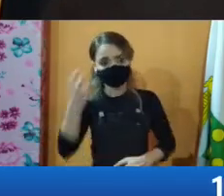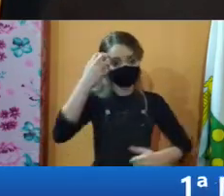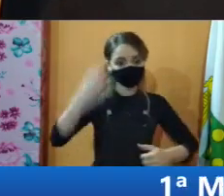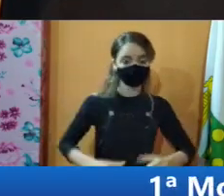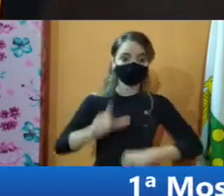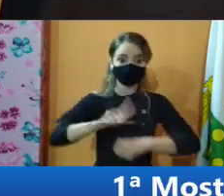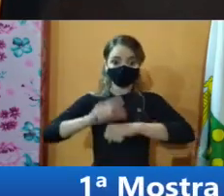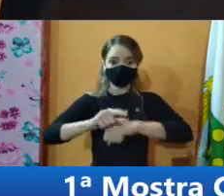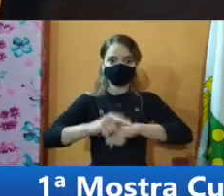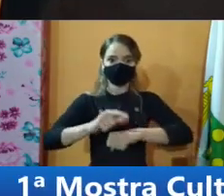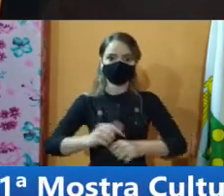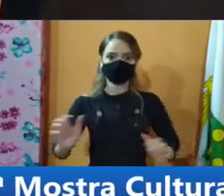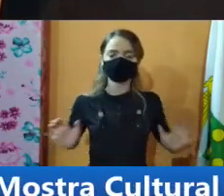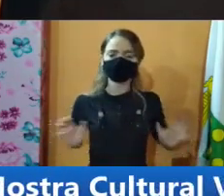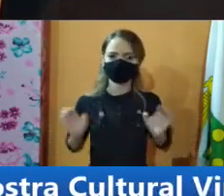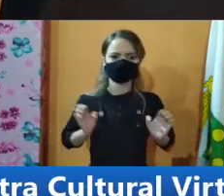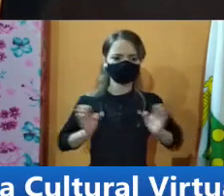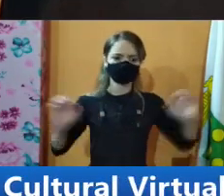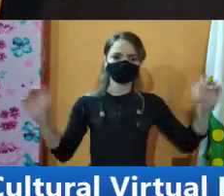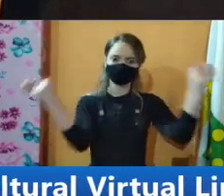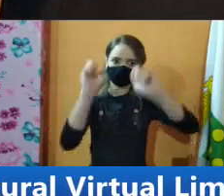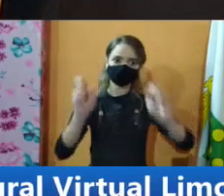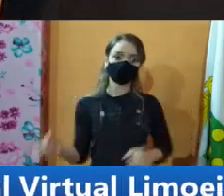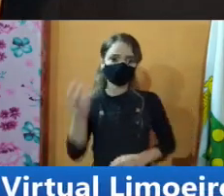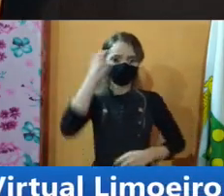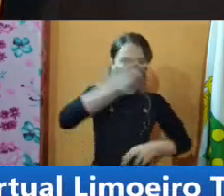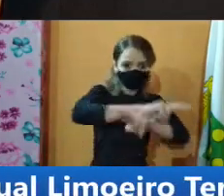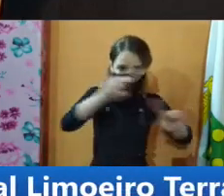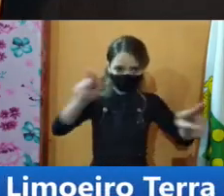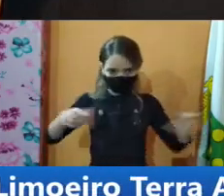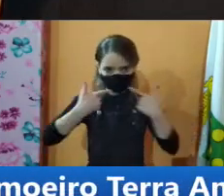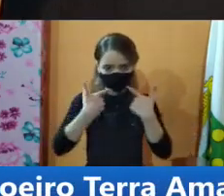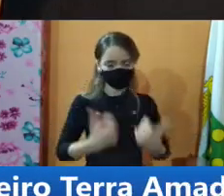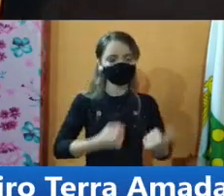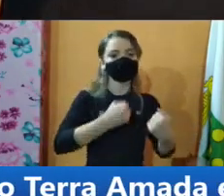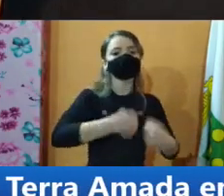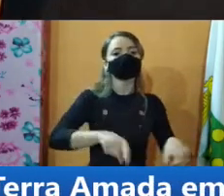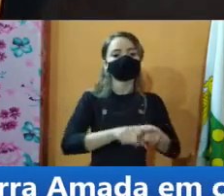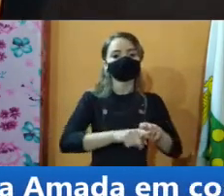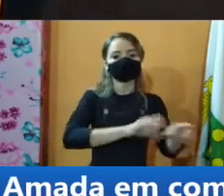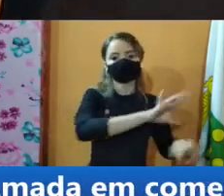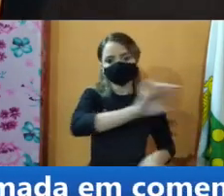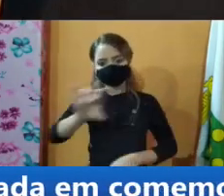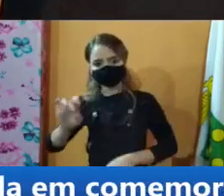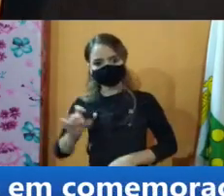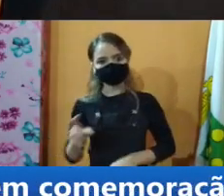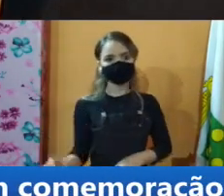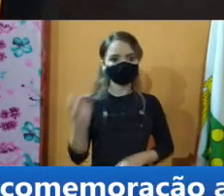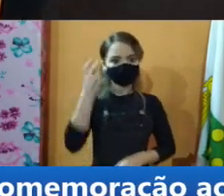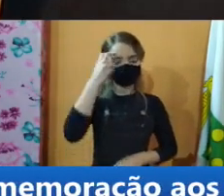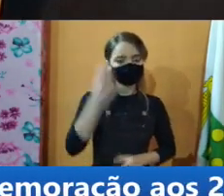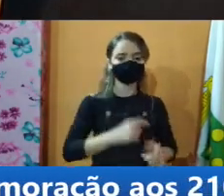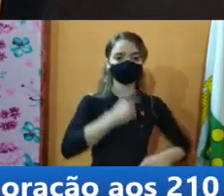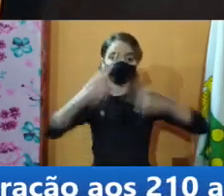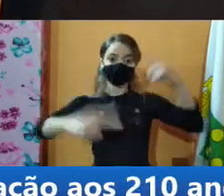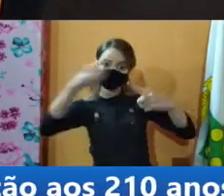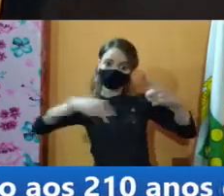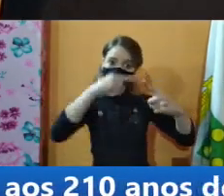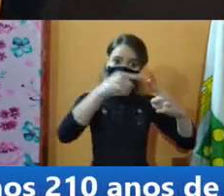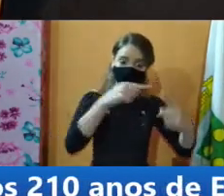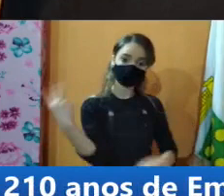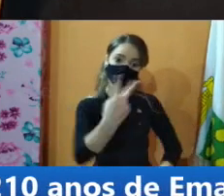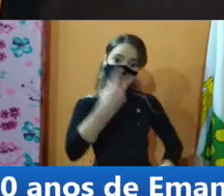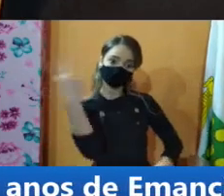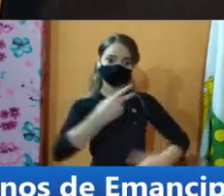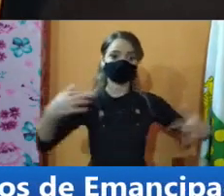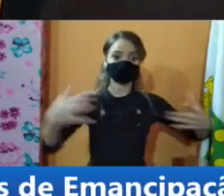cidade rica em diversidade cultural, nas múltiplas linguagens, em todos os sentidos. A mostra cultural tem o objetivo de valorizar as